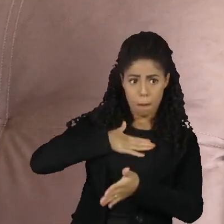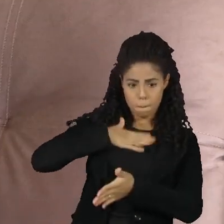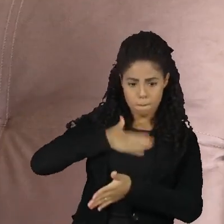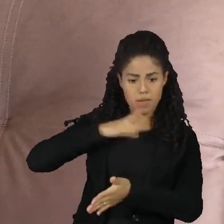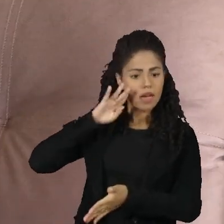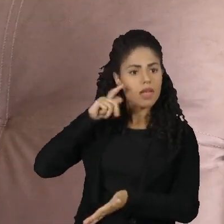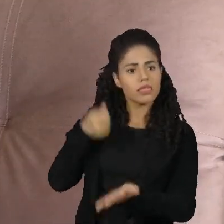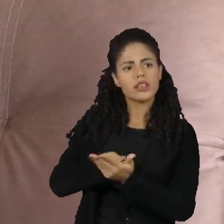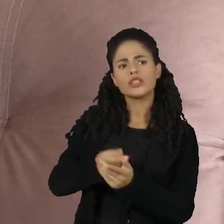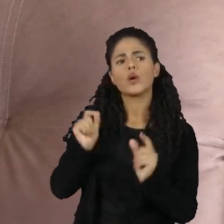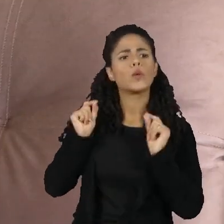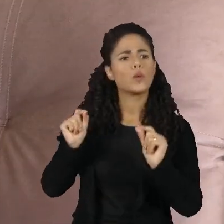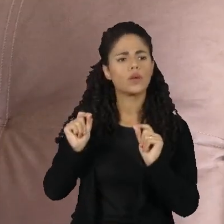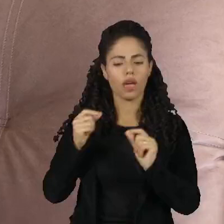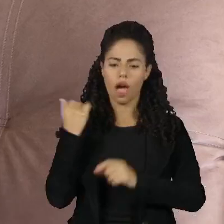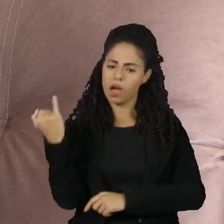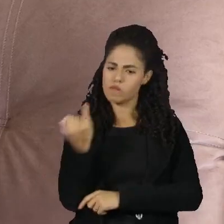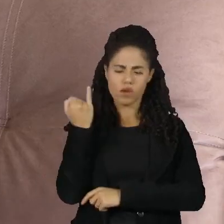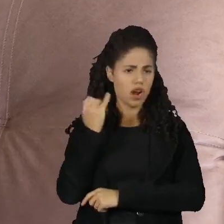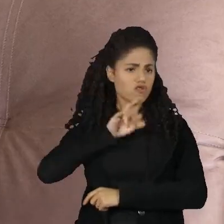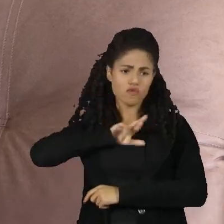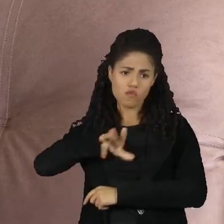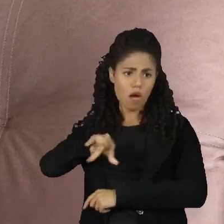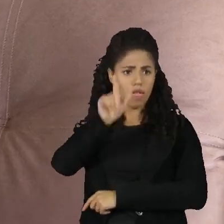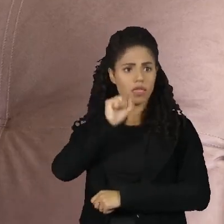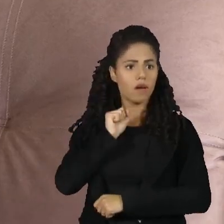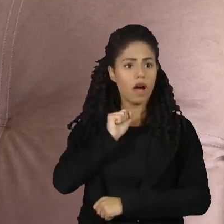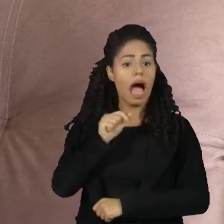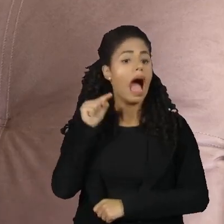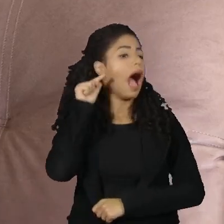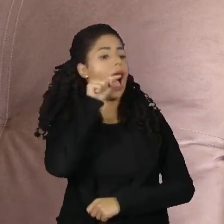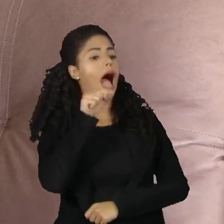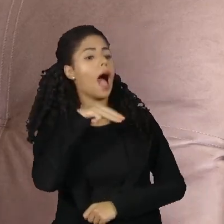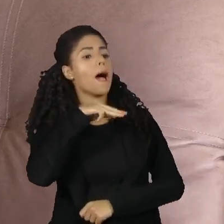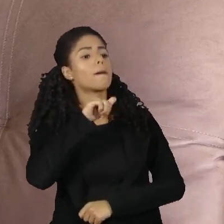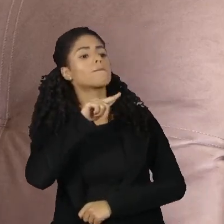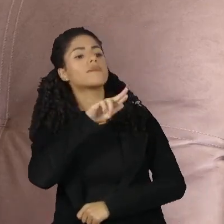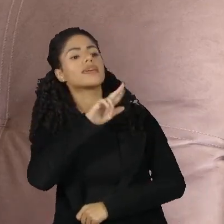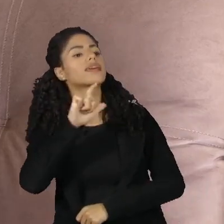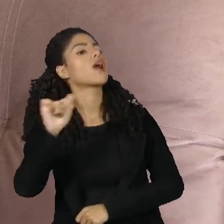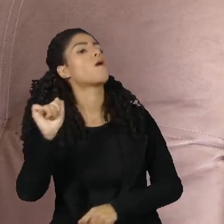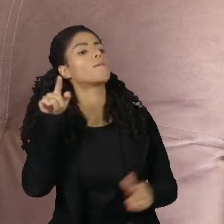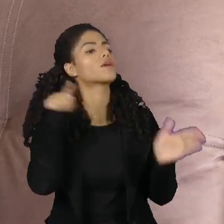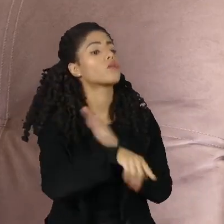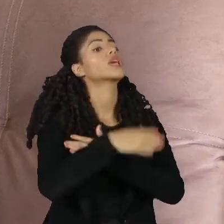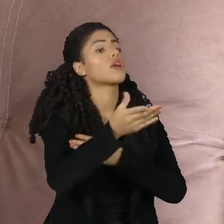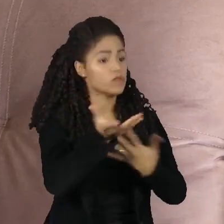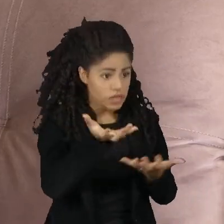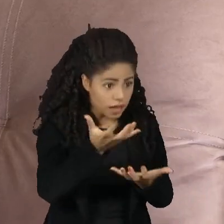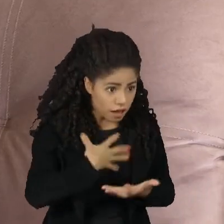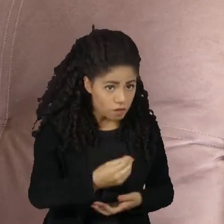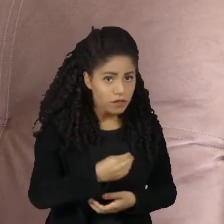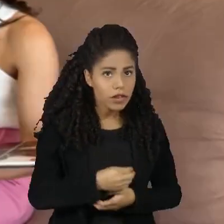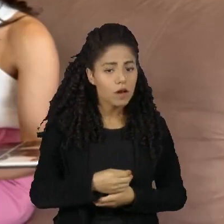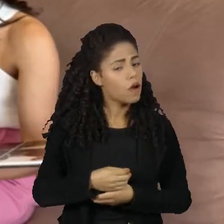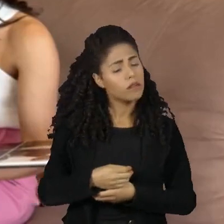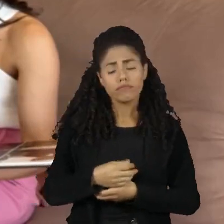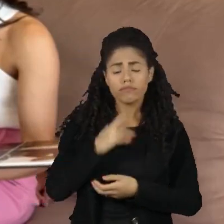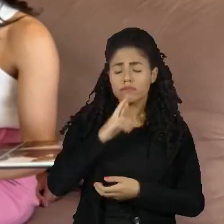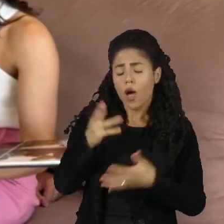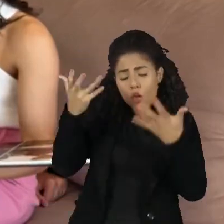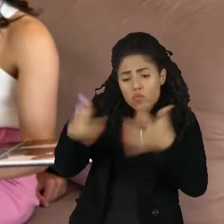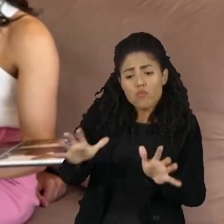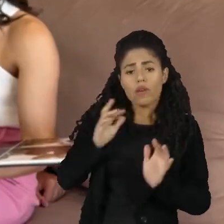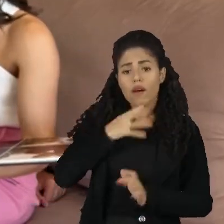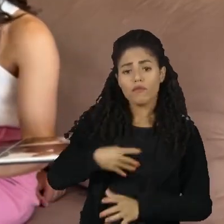decisão não é tão importante. Então, aí elas vão para o Miguel. Aí o Miguel confirma, aí o pessoal fica mais tranquilo, assim. A escolha